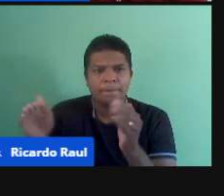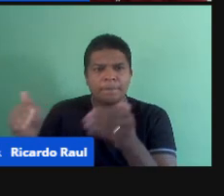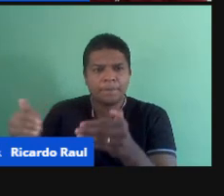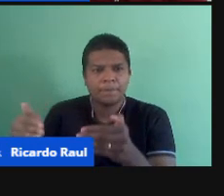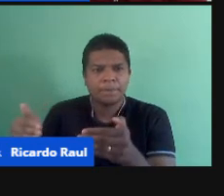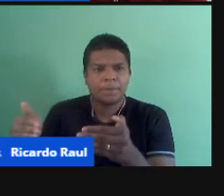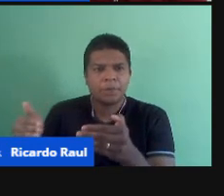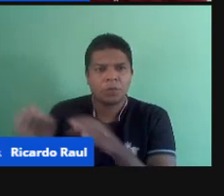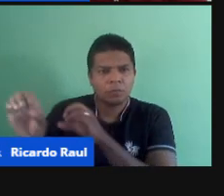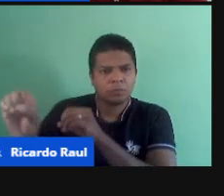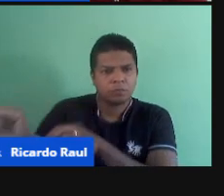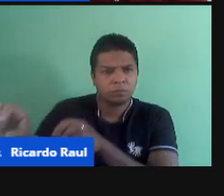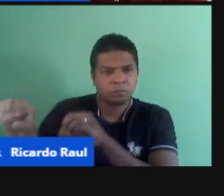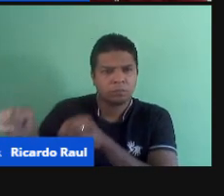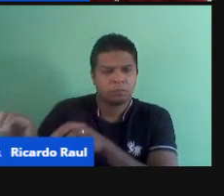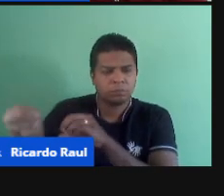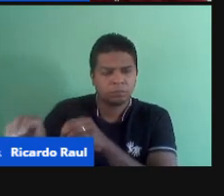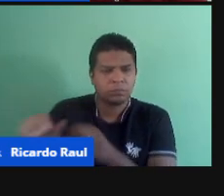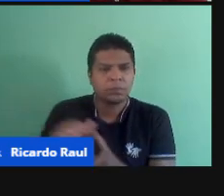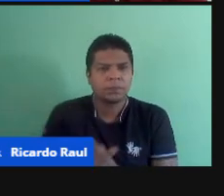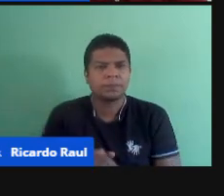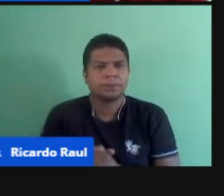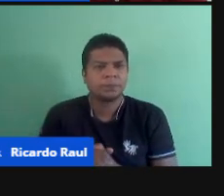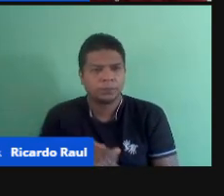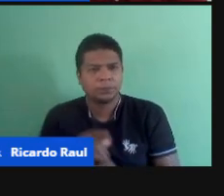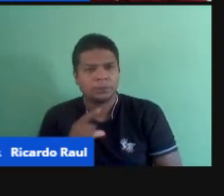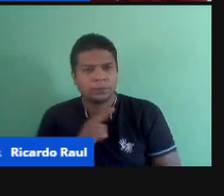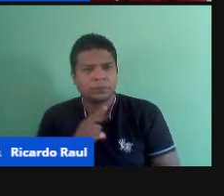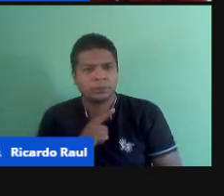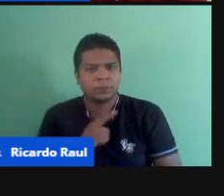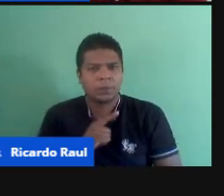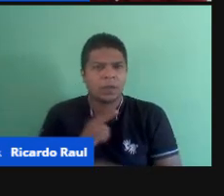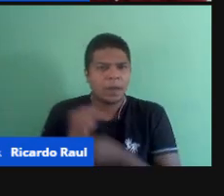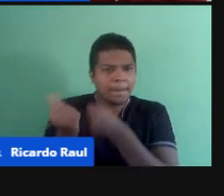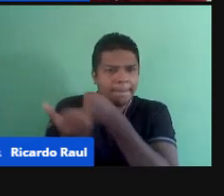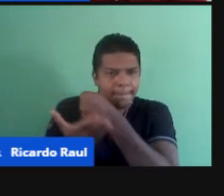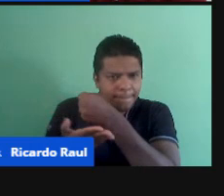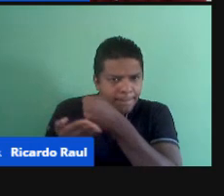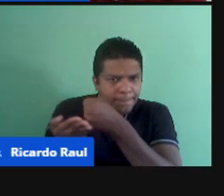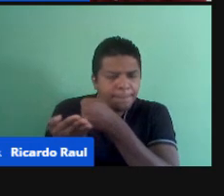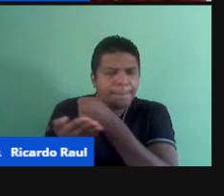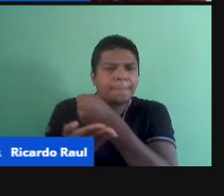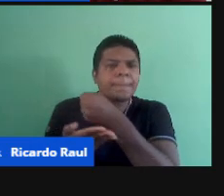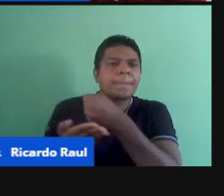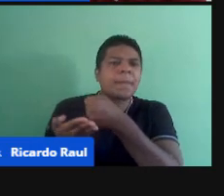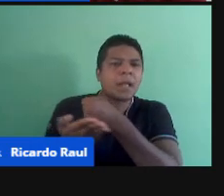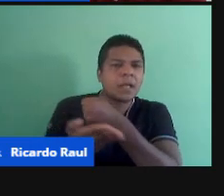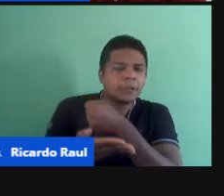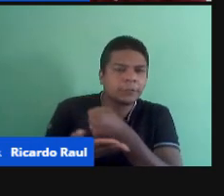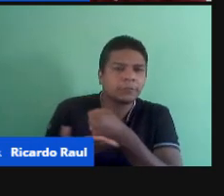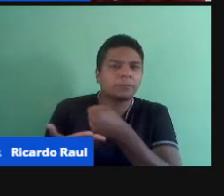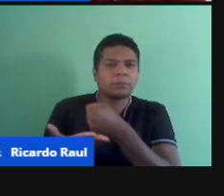questão educacional, ele tem alicerce realmente na base